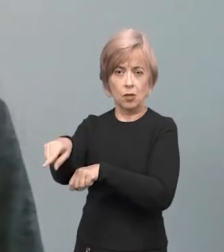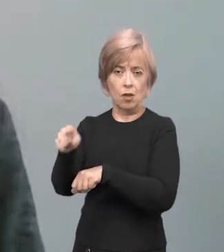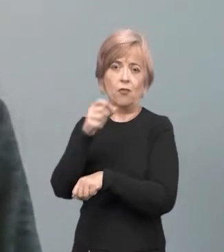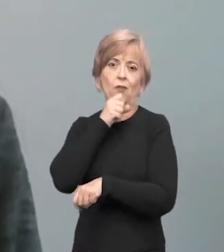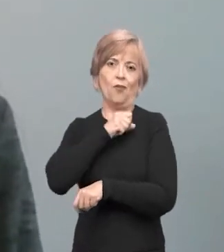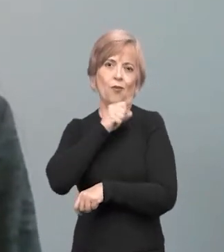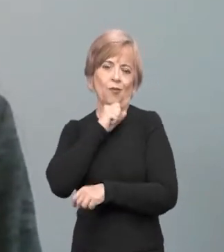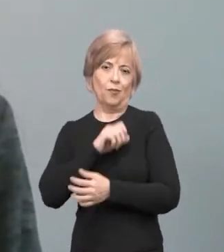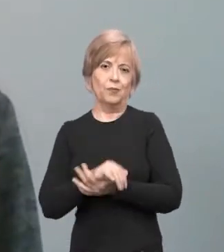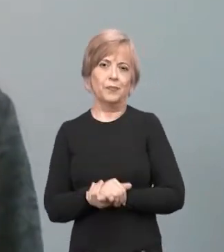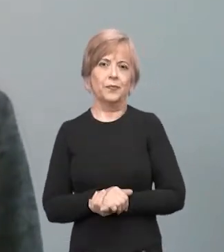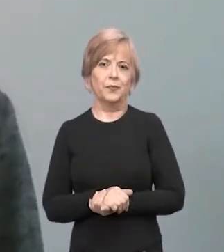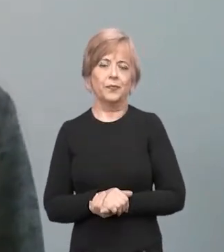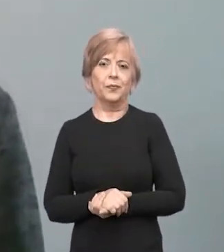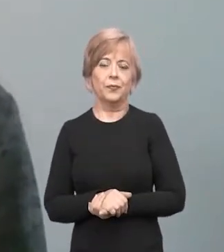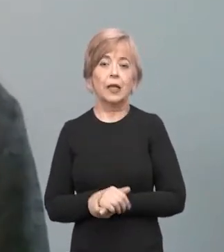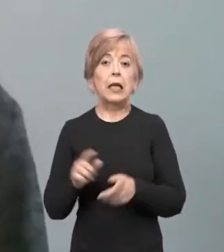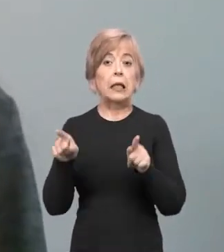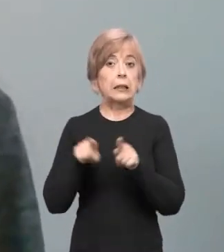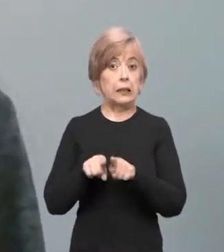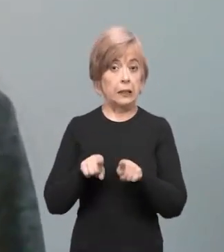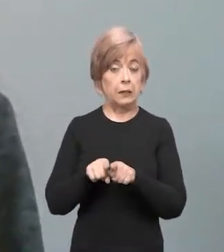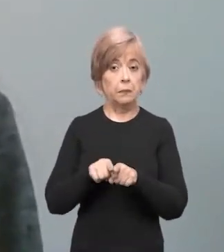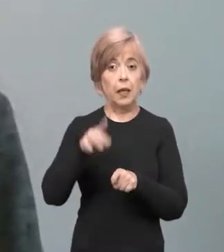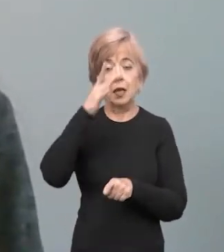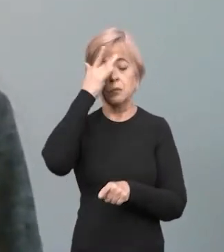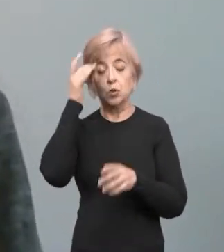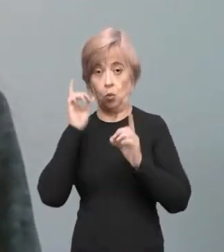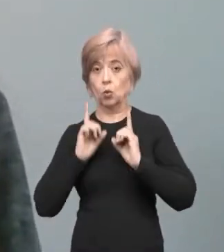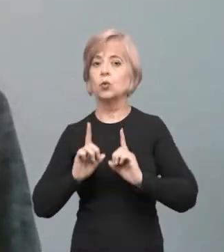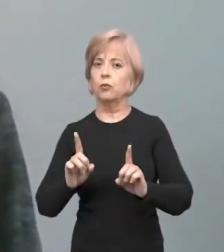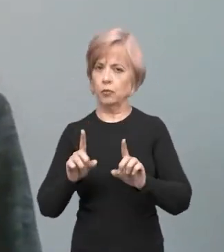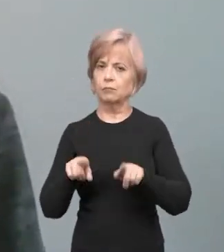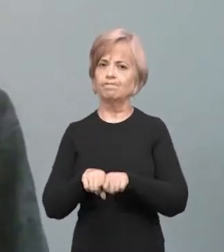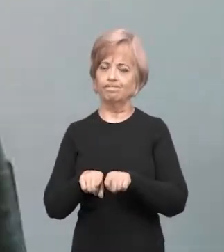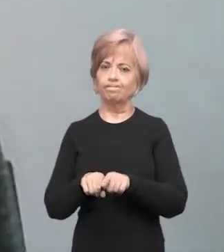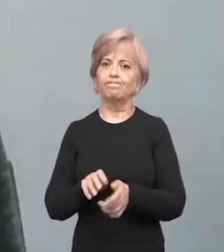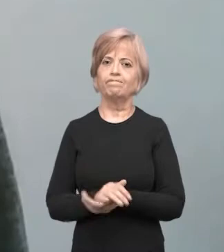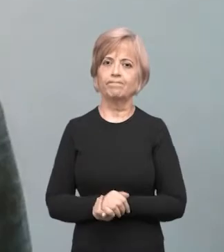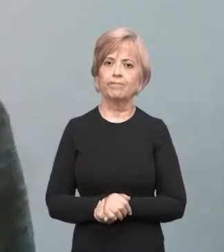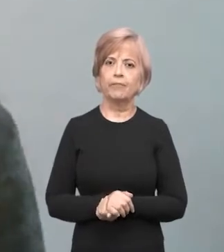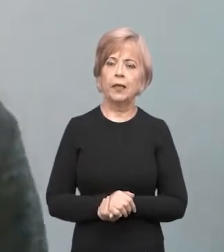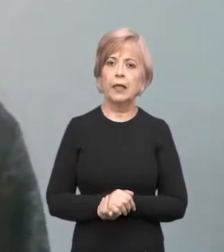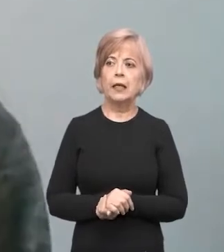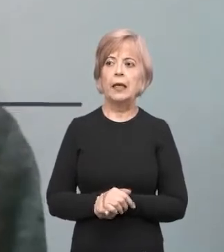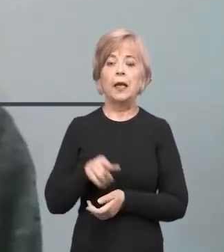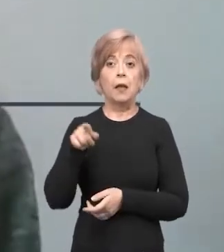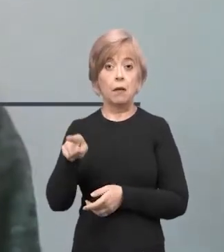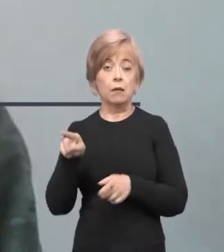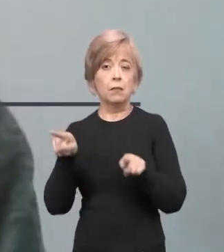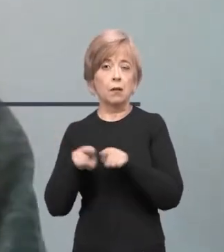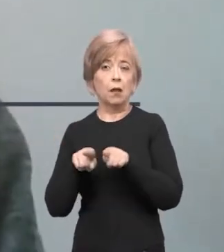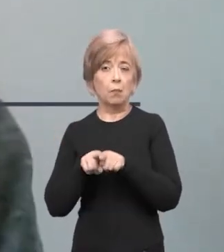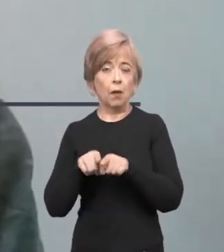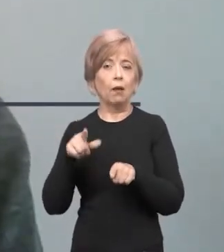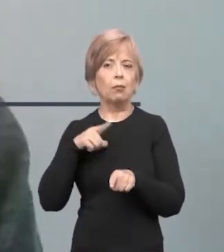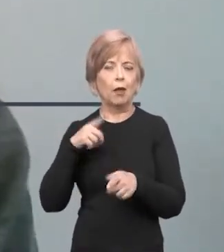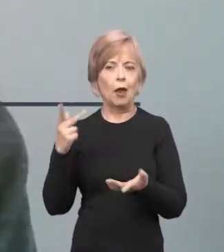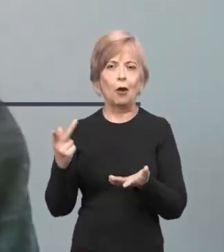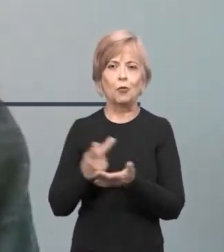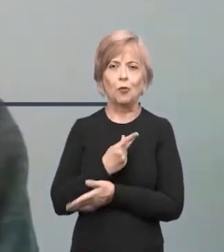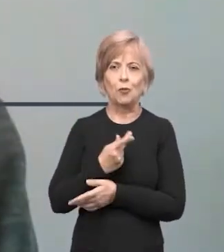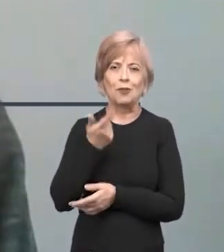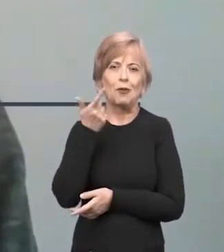à pessoa idosa, né, e também à pessoa com deficiência. Além disso, nós tivemos também o que foi